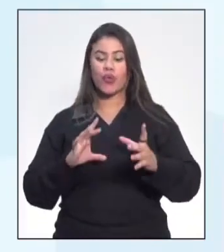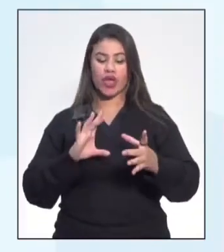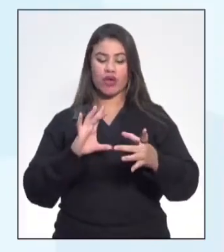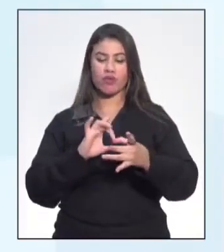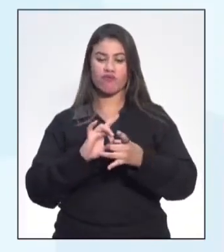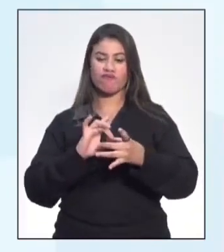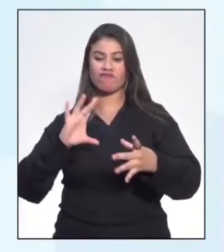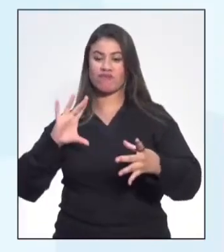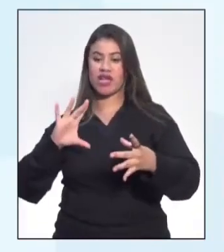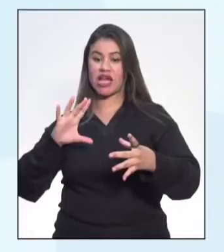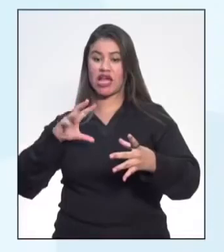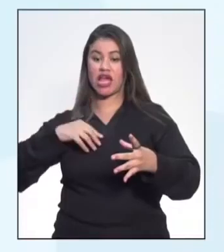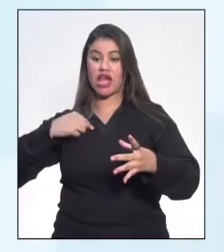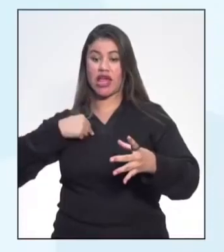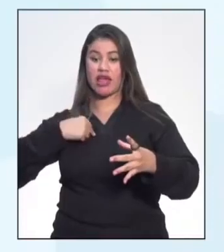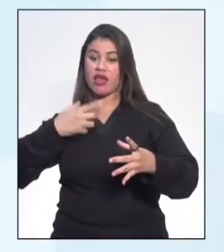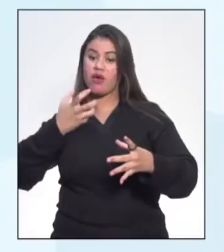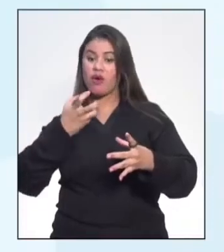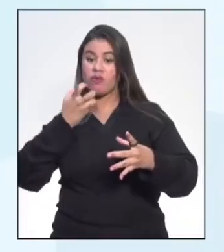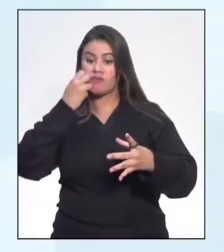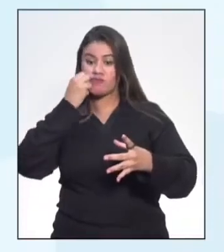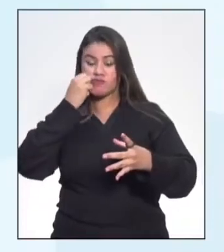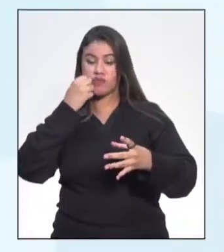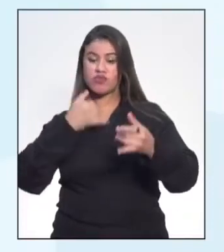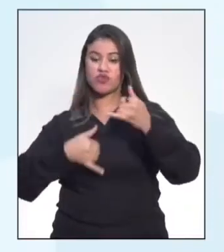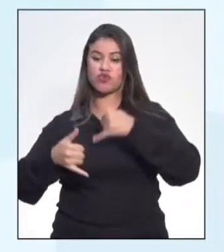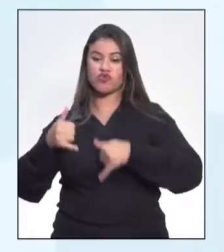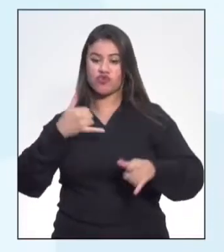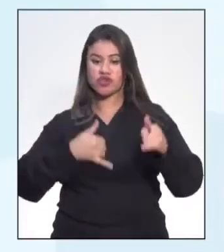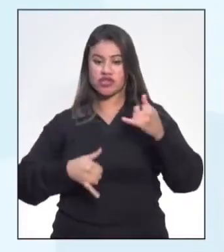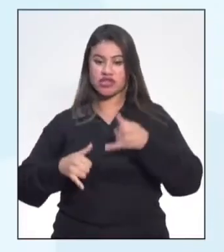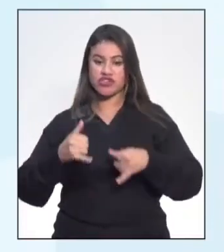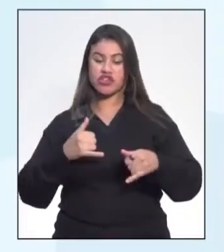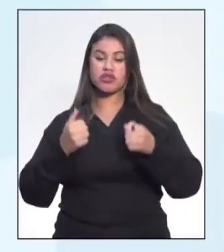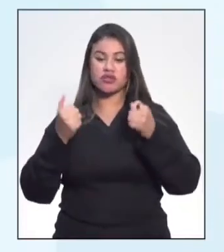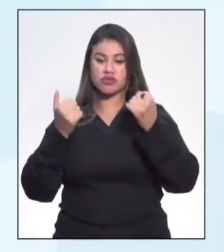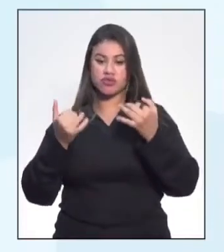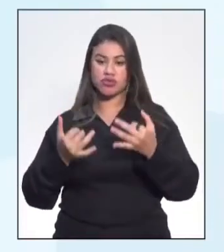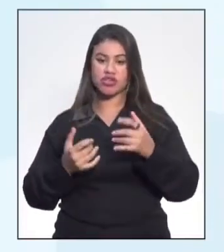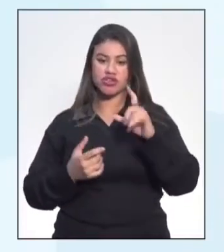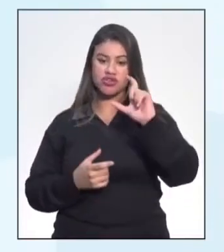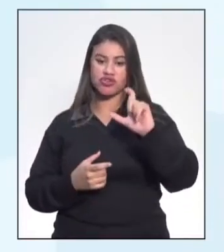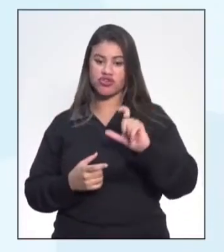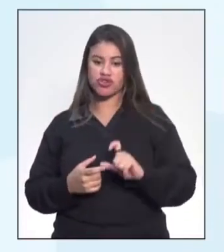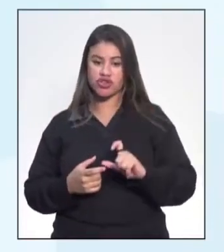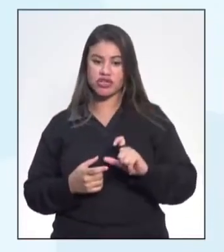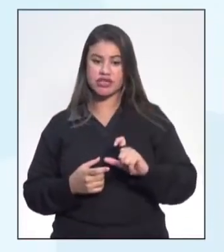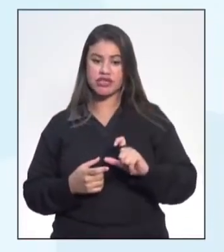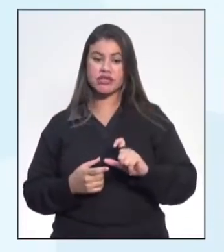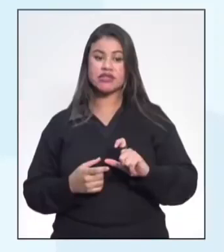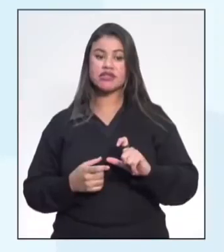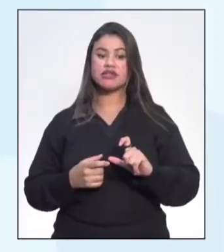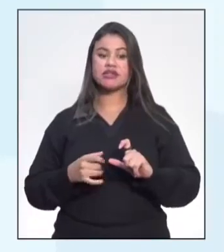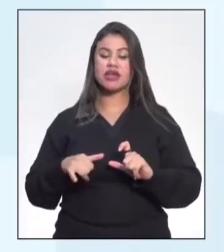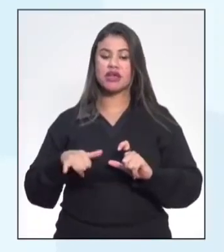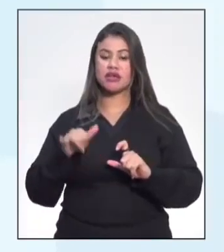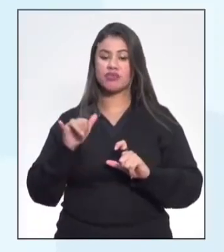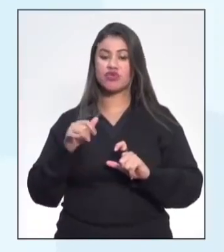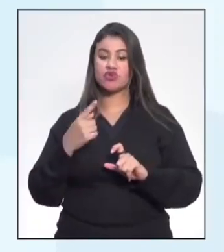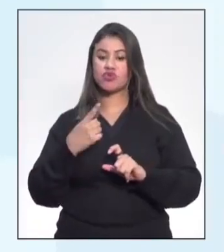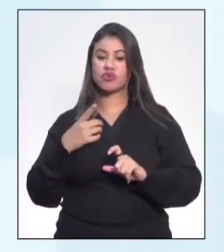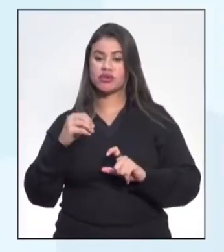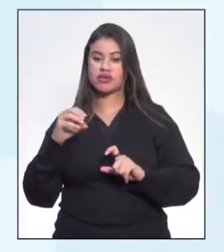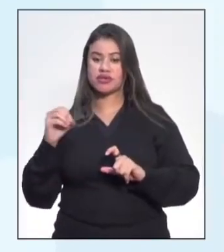energia. Então, ele fala que ali nos dados para nós, XY 100 calorias. Mas como ele está